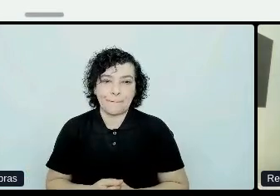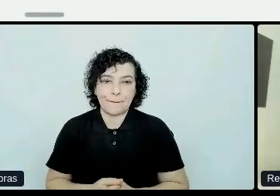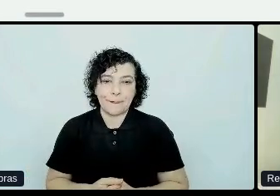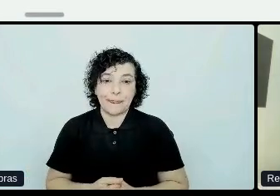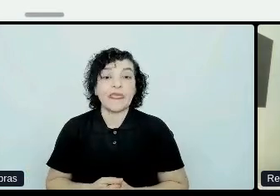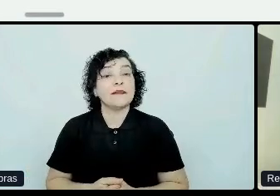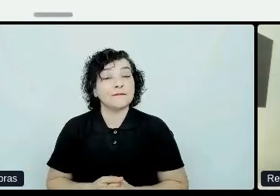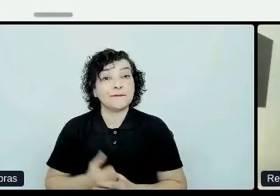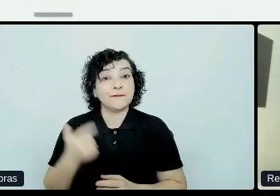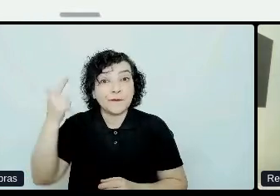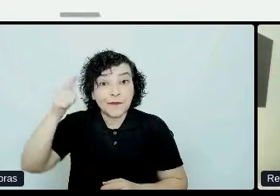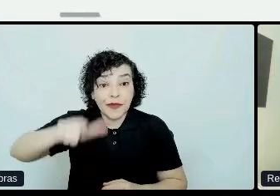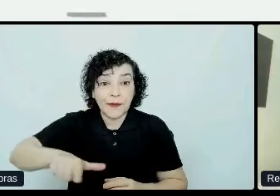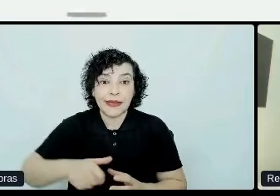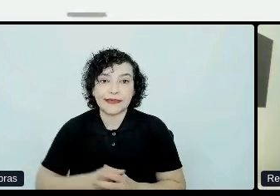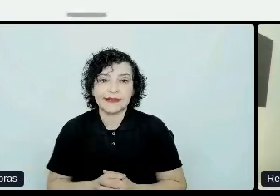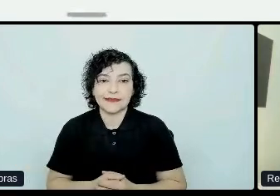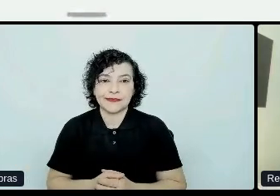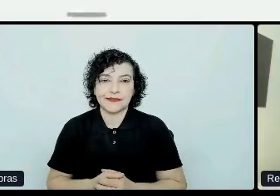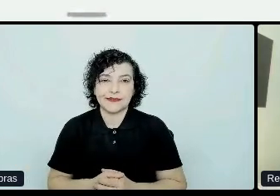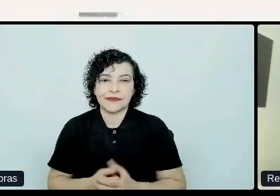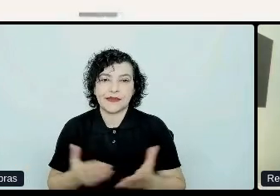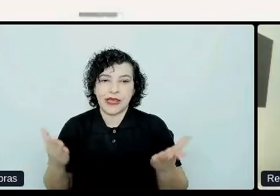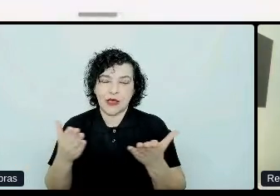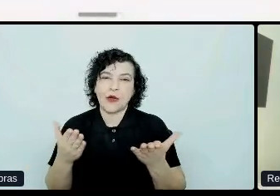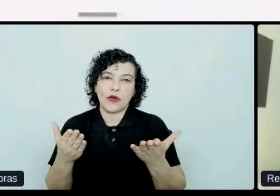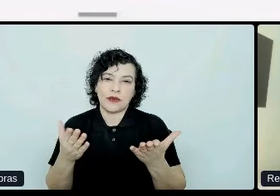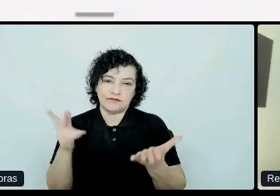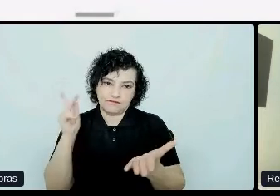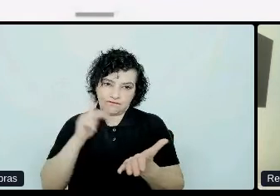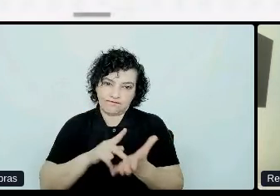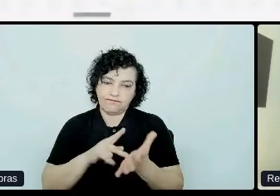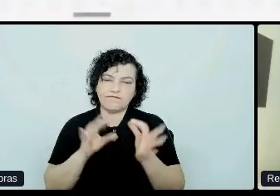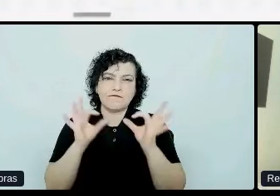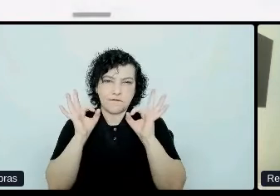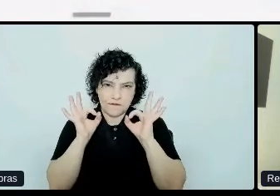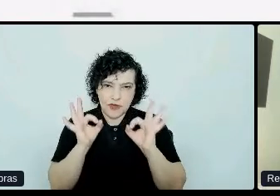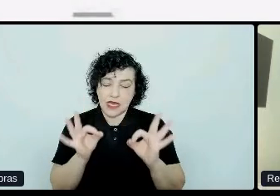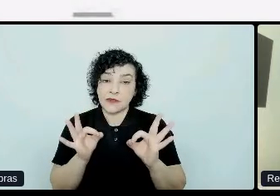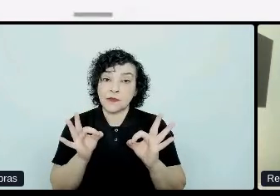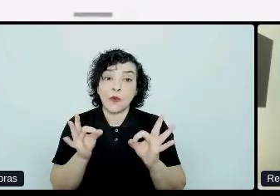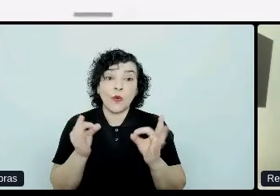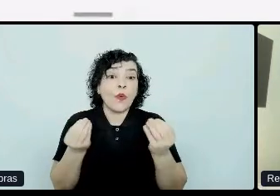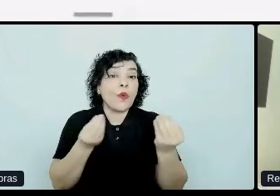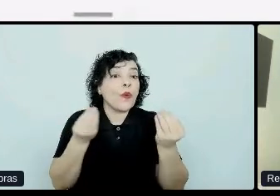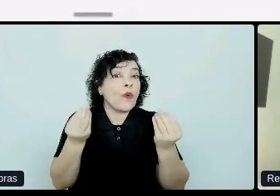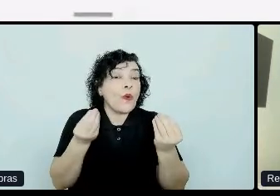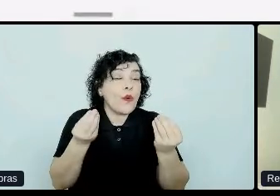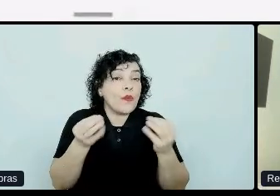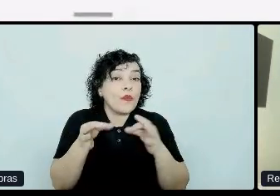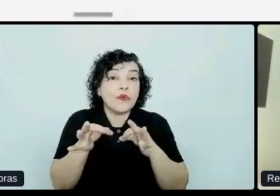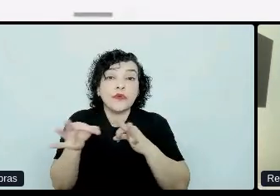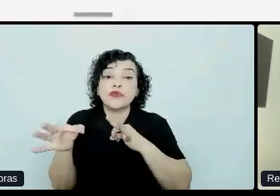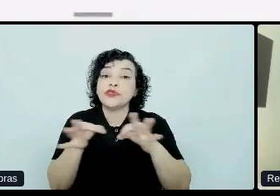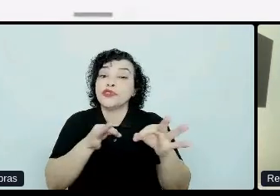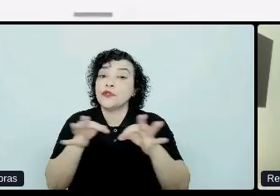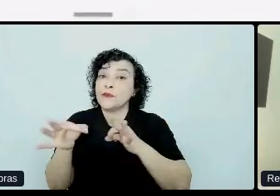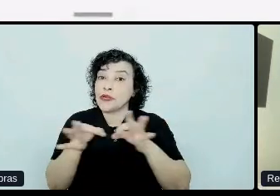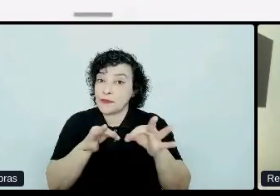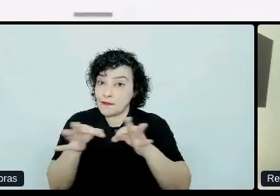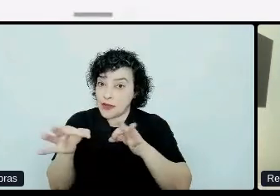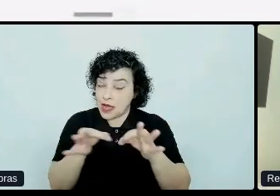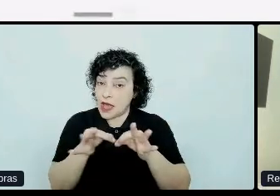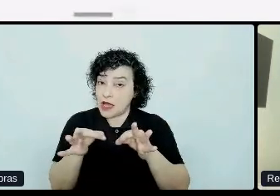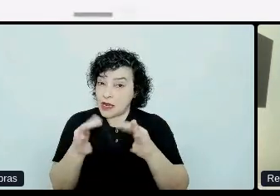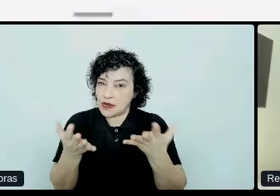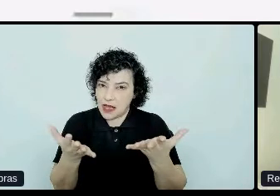E aí, né, tipo, entrando na questão legal, né, de como que geralmente é a força, né, que faz as empresas